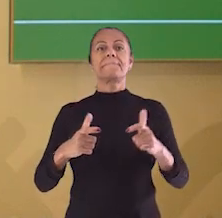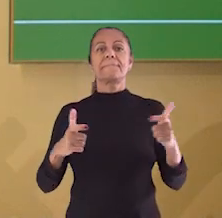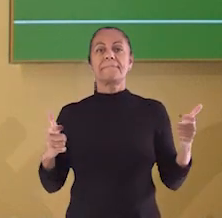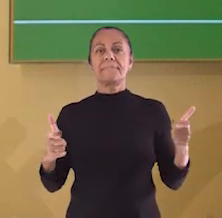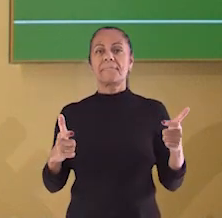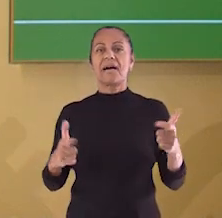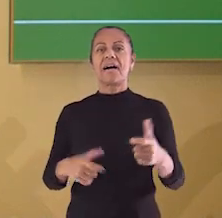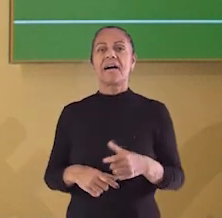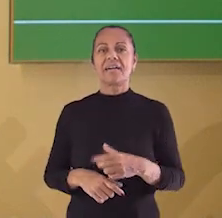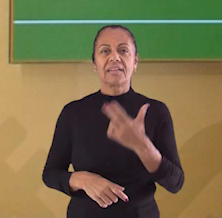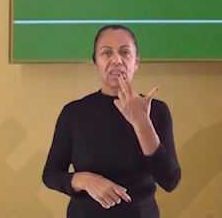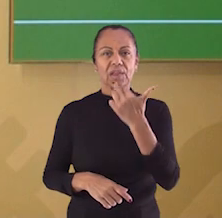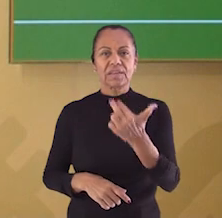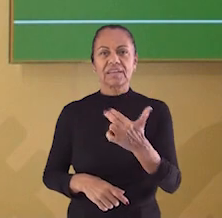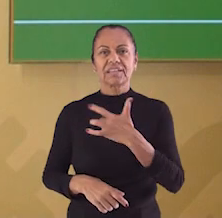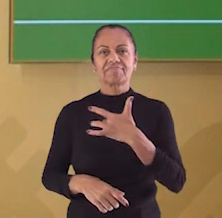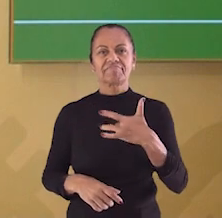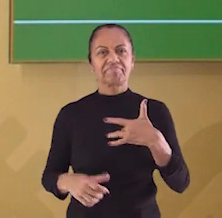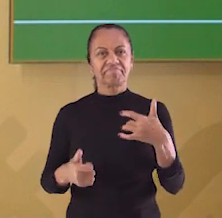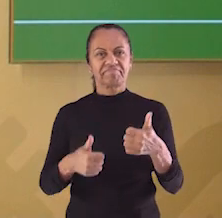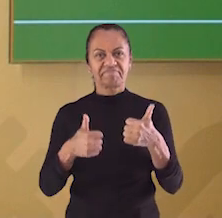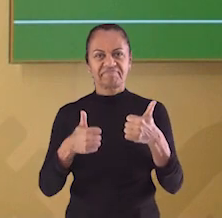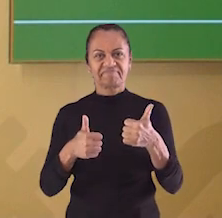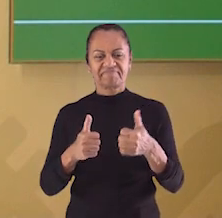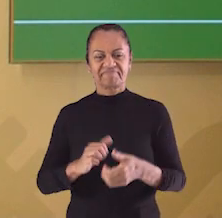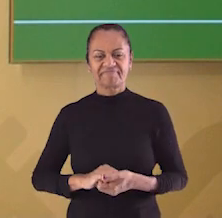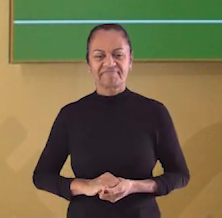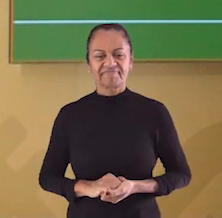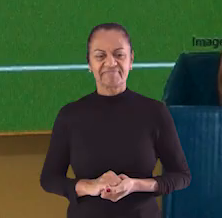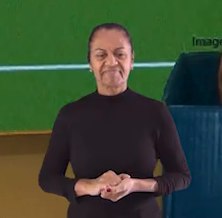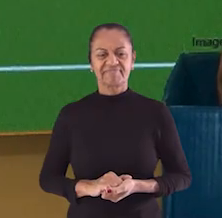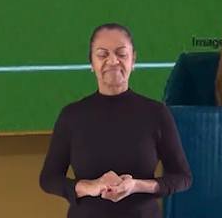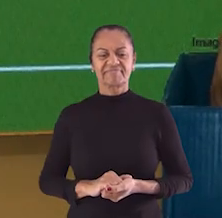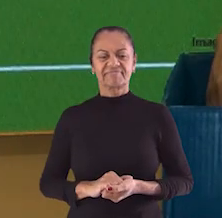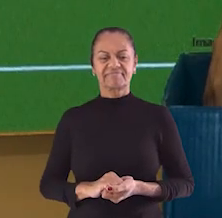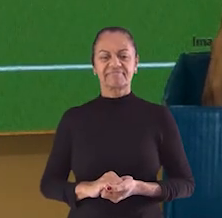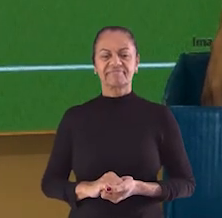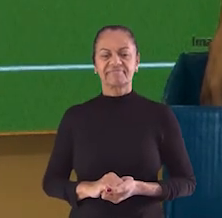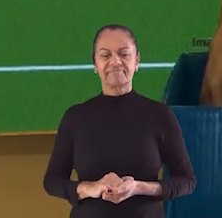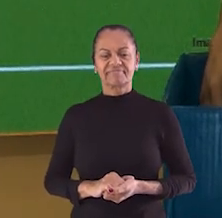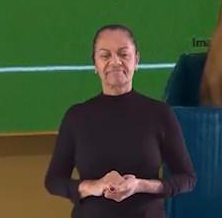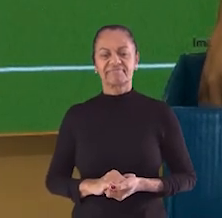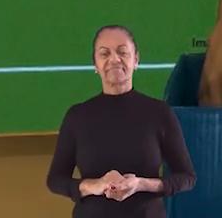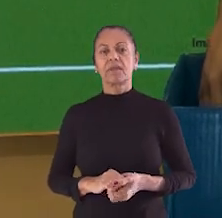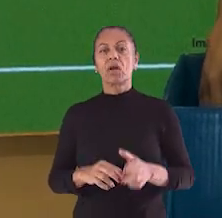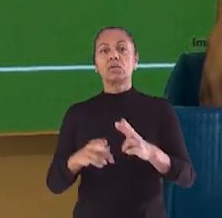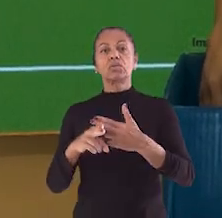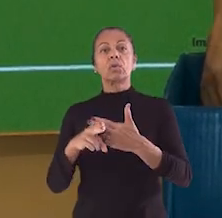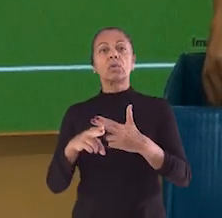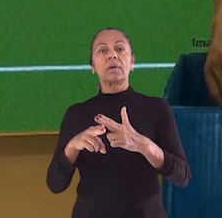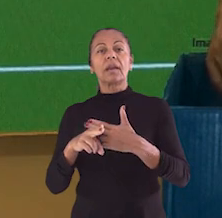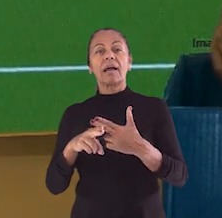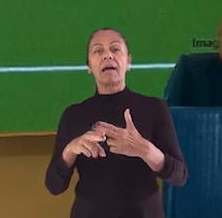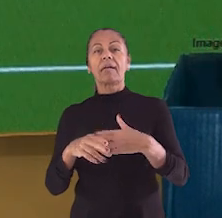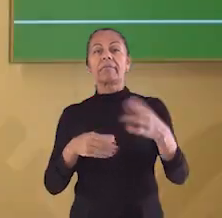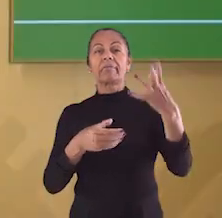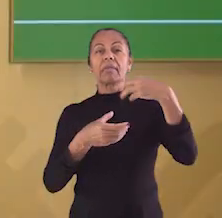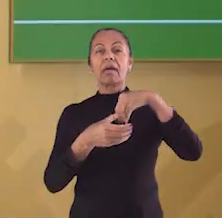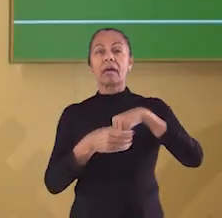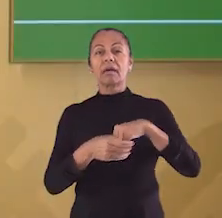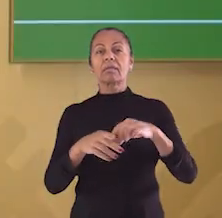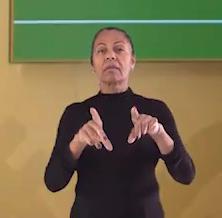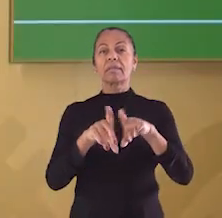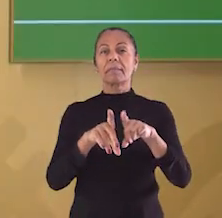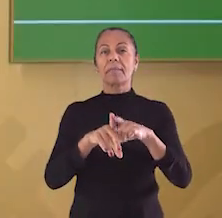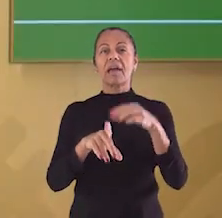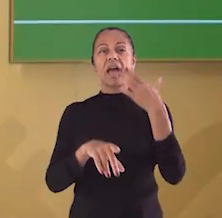topo. Tá, o chocolate. Vou botar assim. Isso. Bacana, bacana. E o chocolate, ele também tem uma